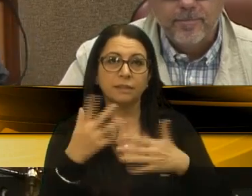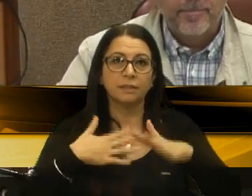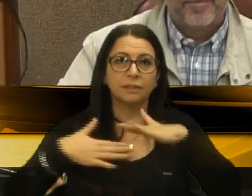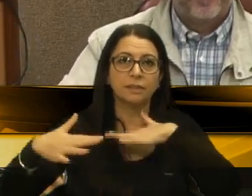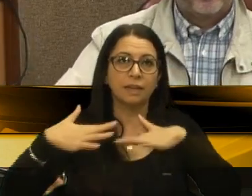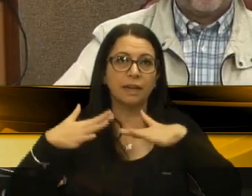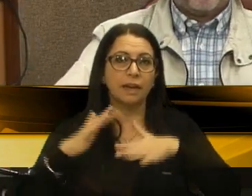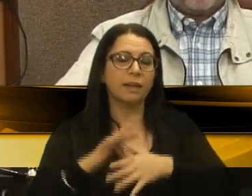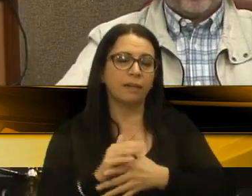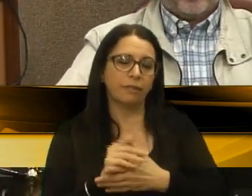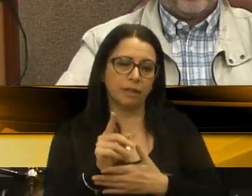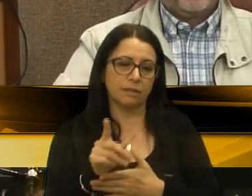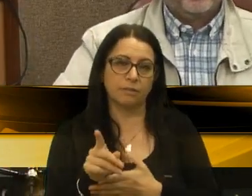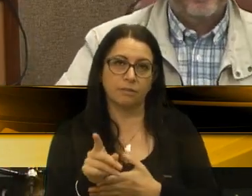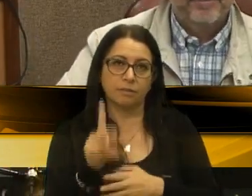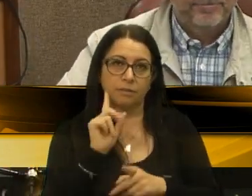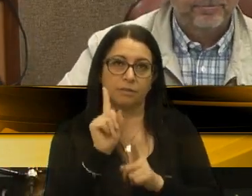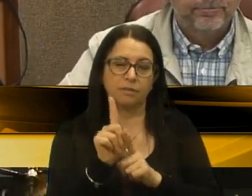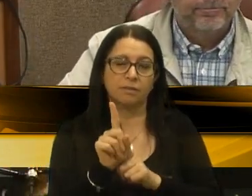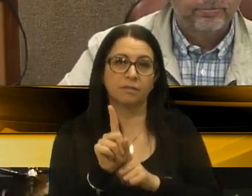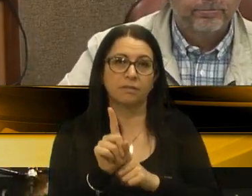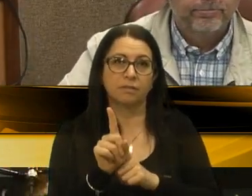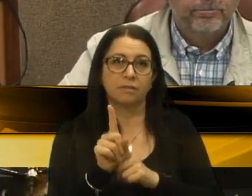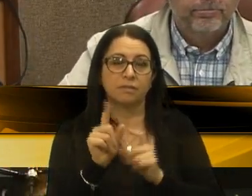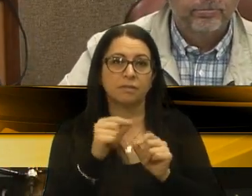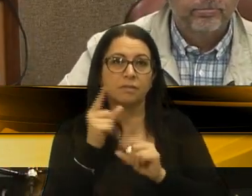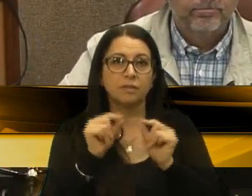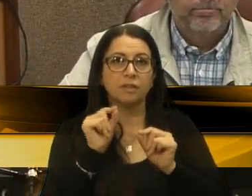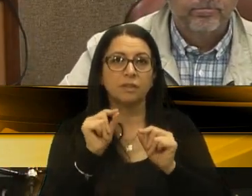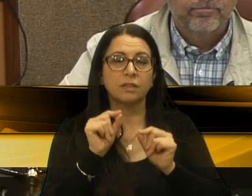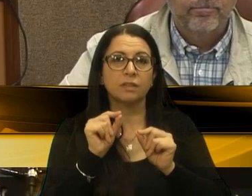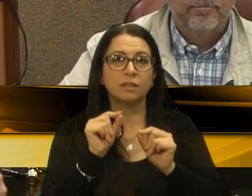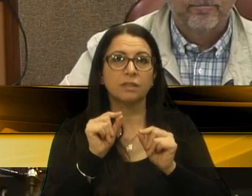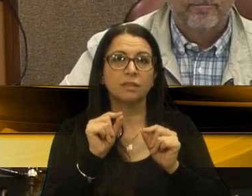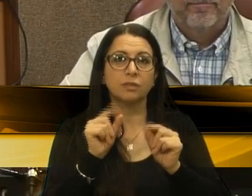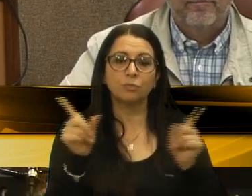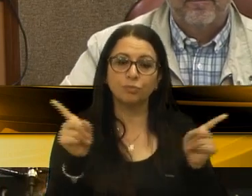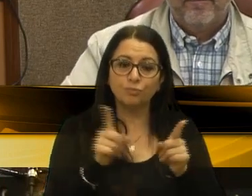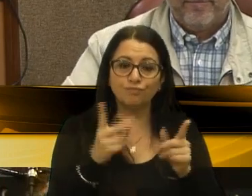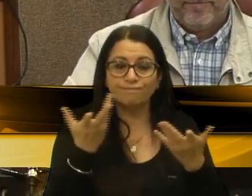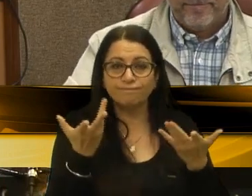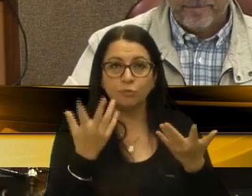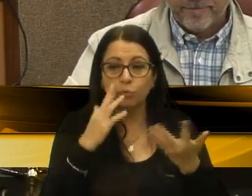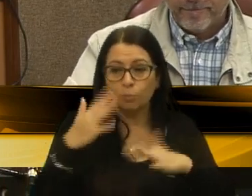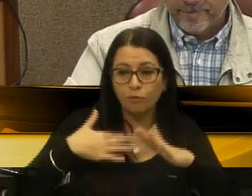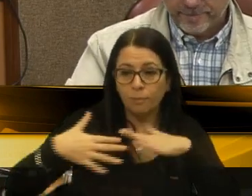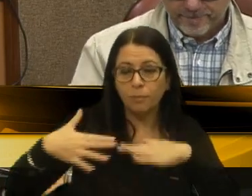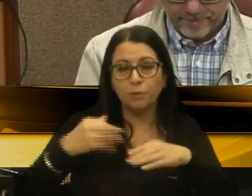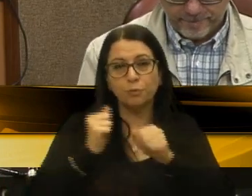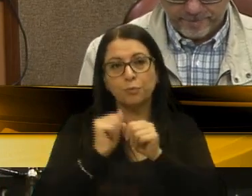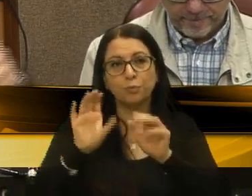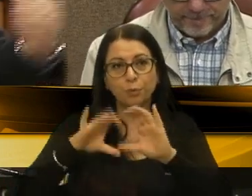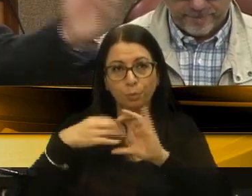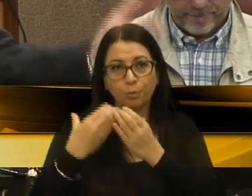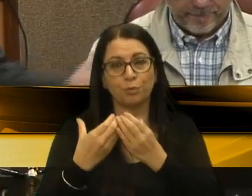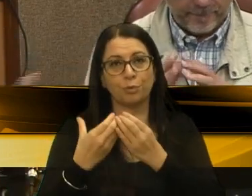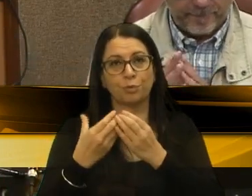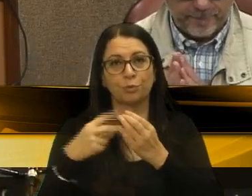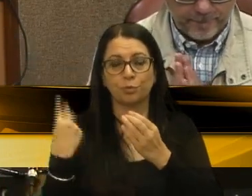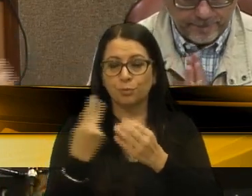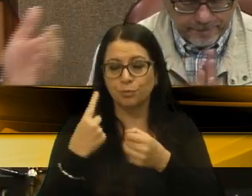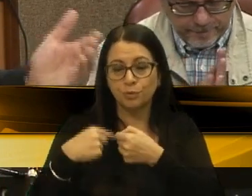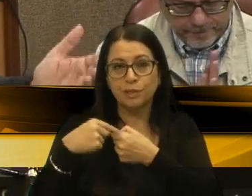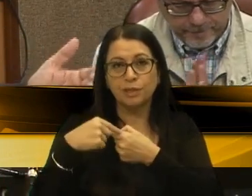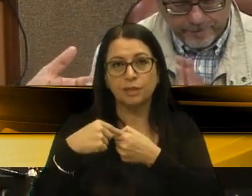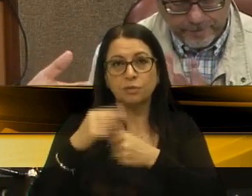movimentação da pasta que o senhor comanda no sentido de fazer um estreitamento com o movimento comunitário de nossa cidade